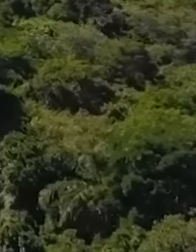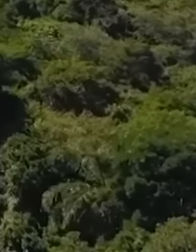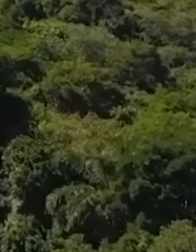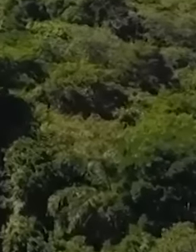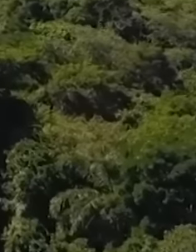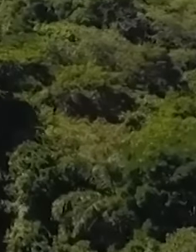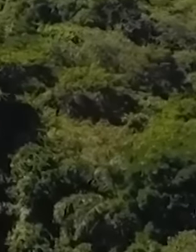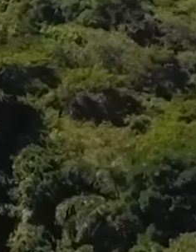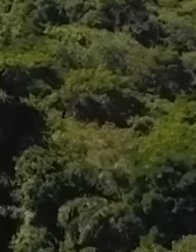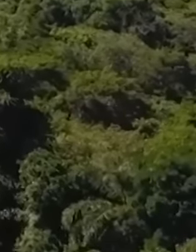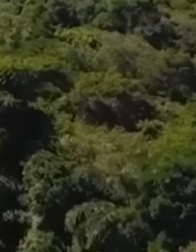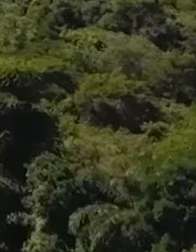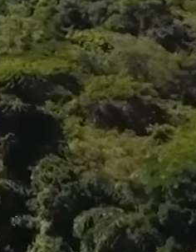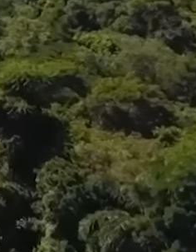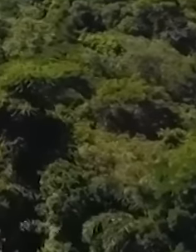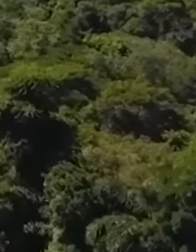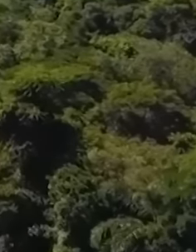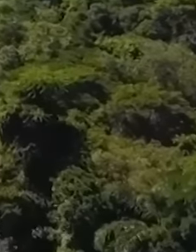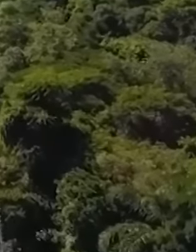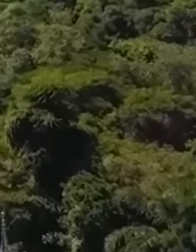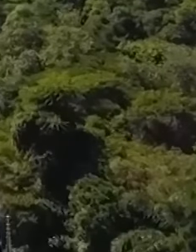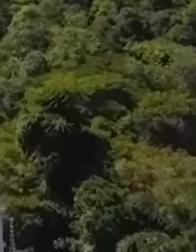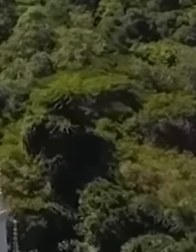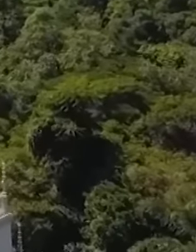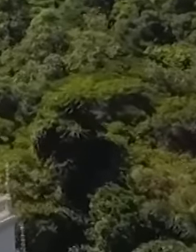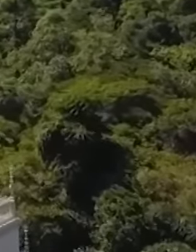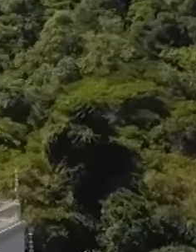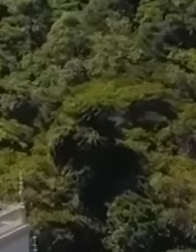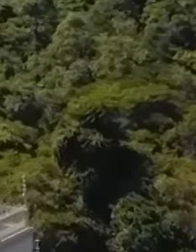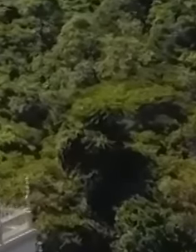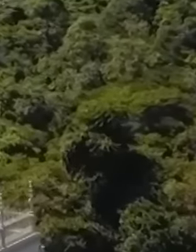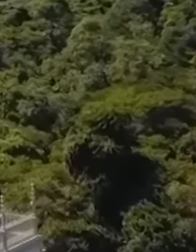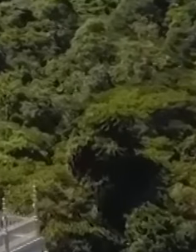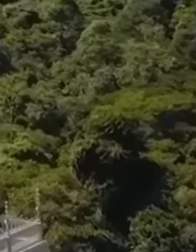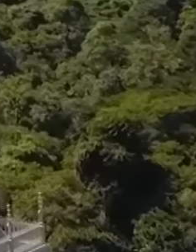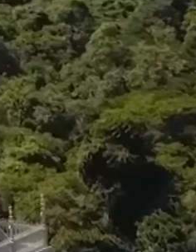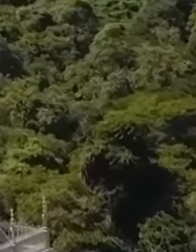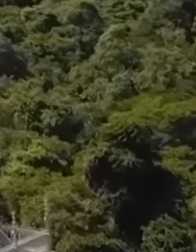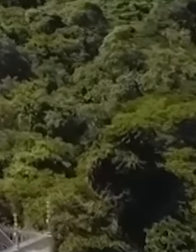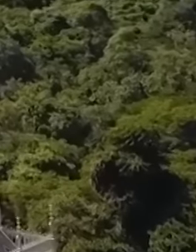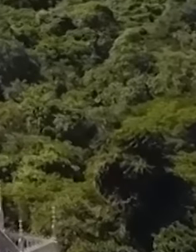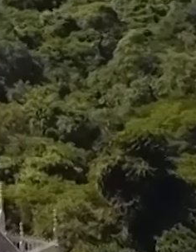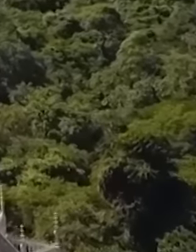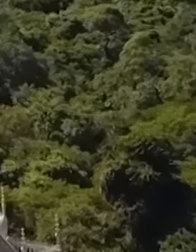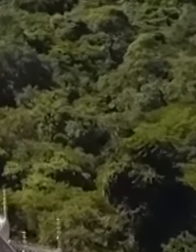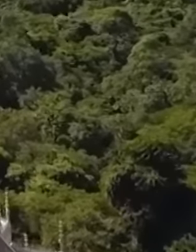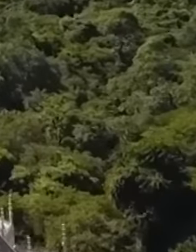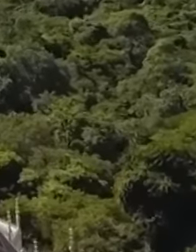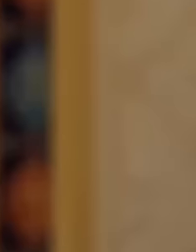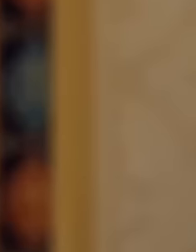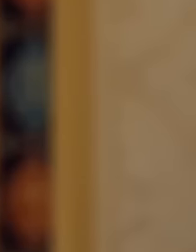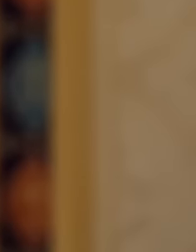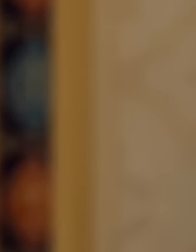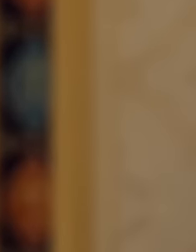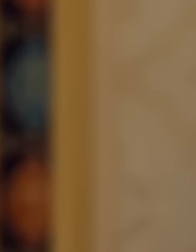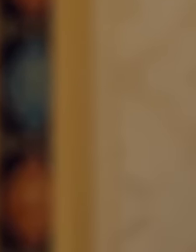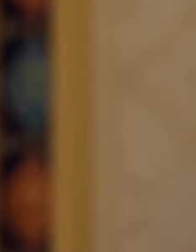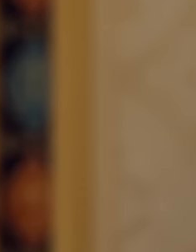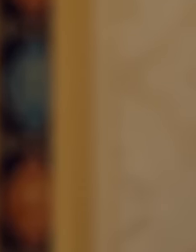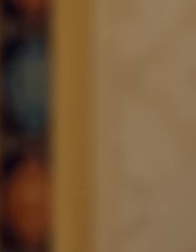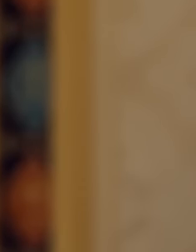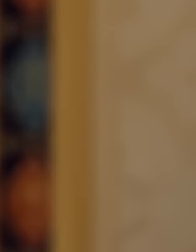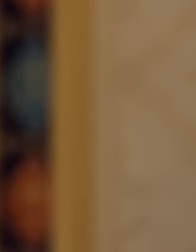vantagem, é que as construções permanecem enquanto que as pessoas passam. E esta é uma forma de perpetuar esta obra